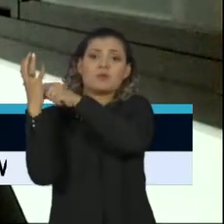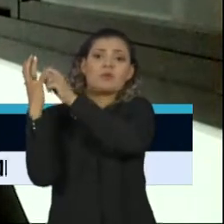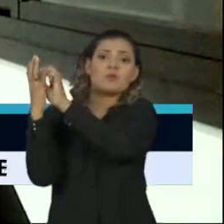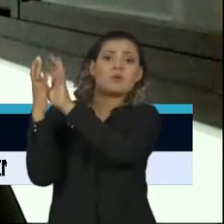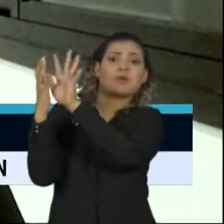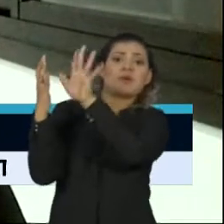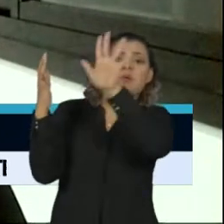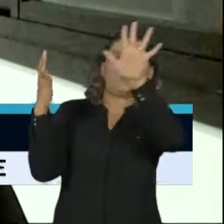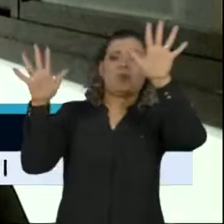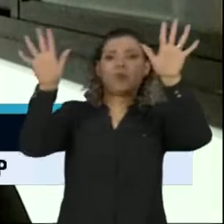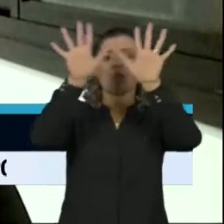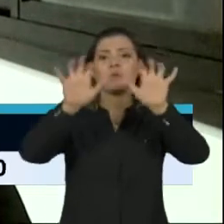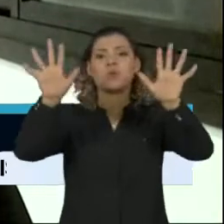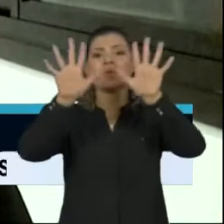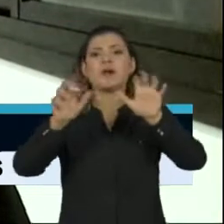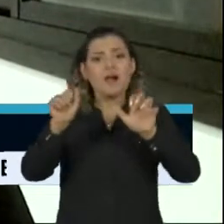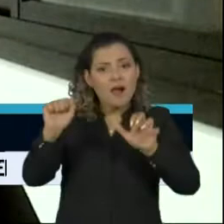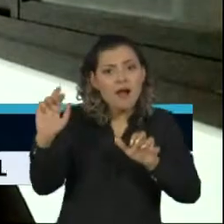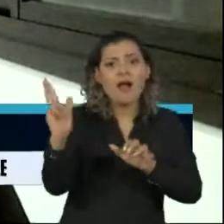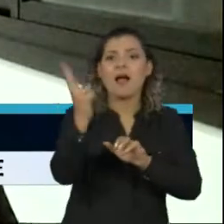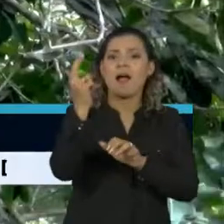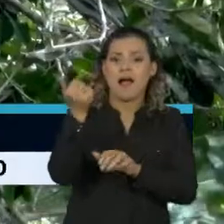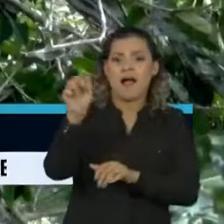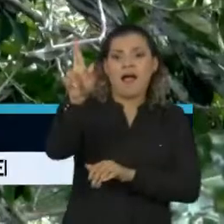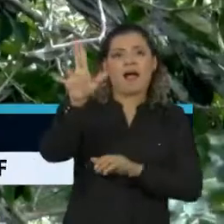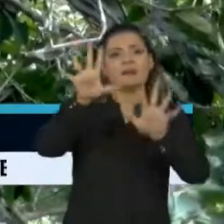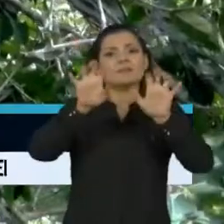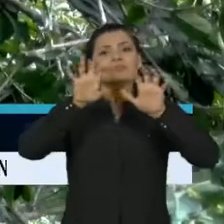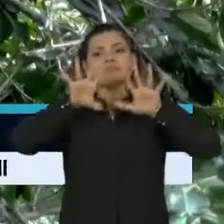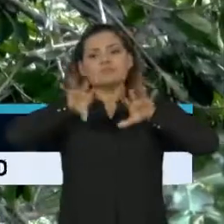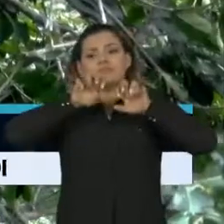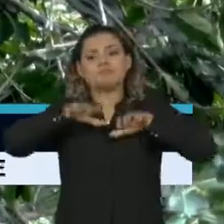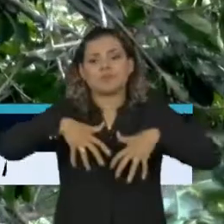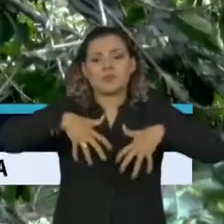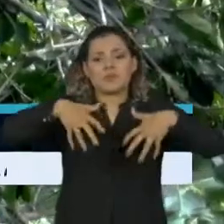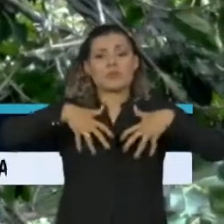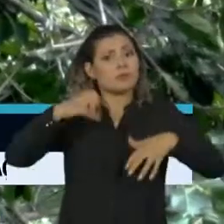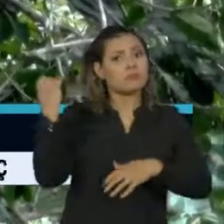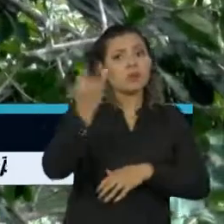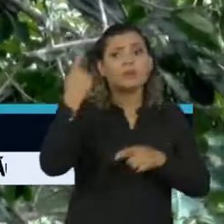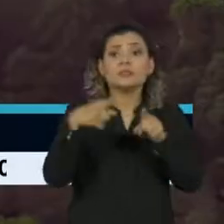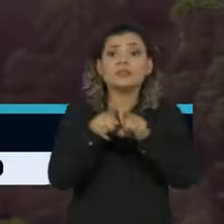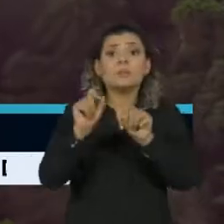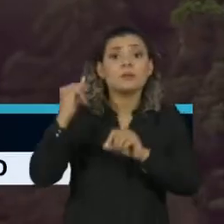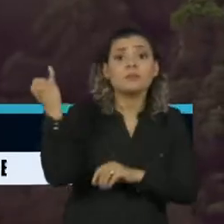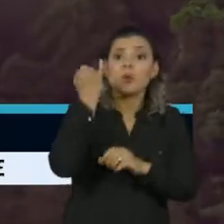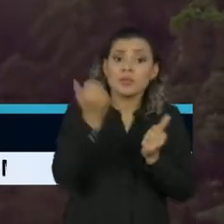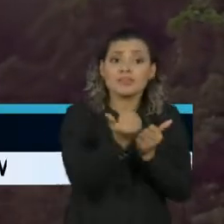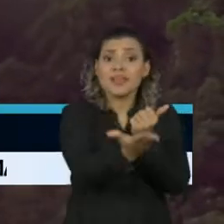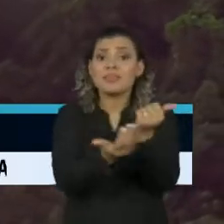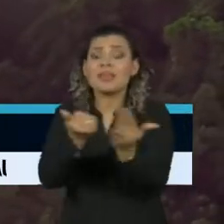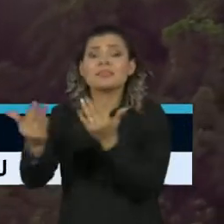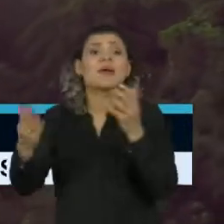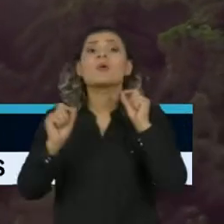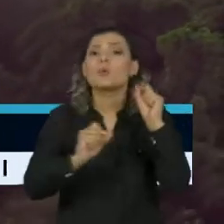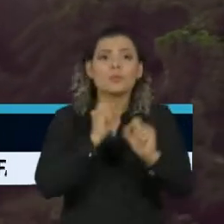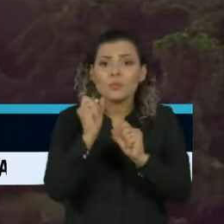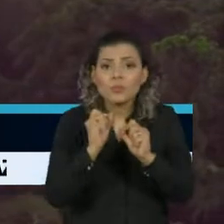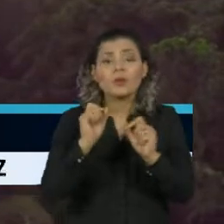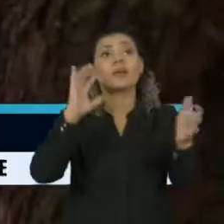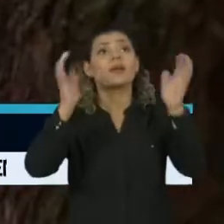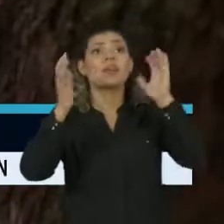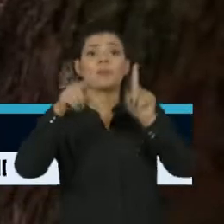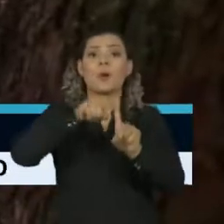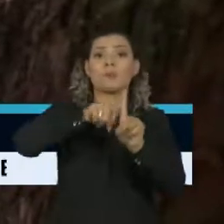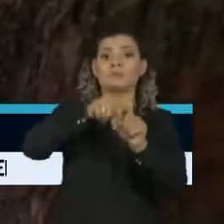de qualidade e em quantidade para a população. E também ela pode ser um instrumento garantidor aí da não alteração das mudanças